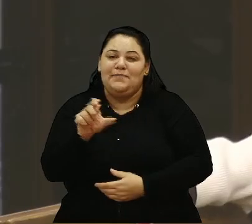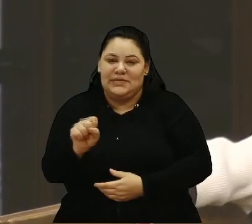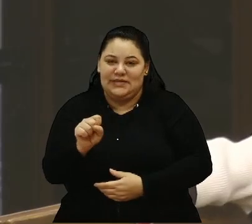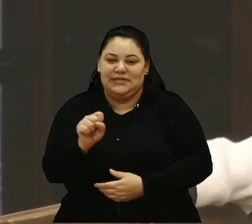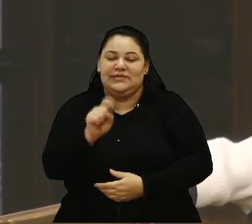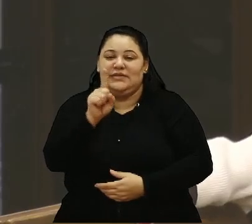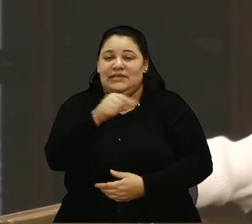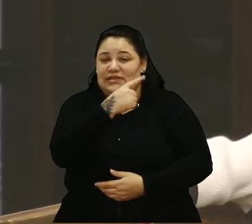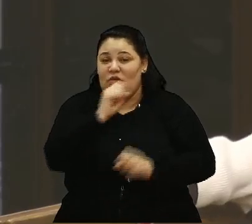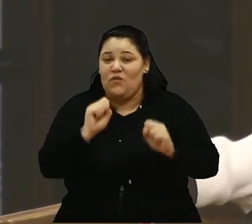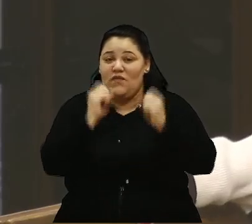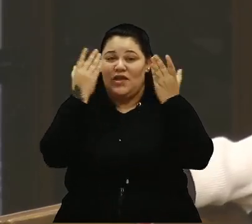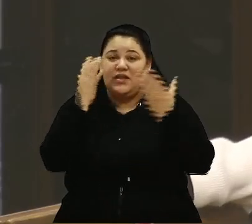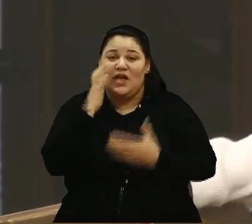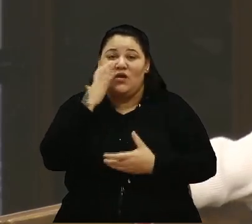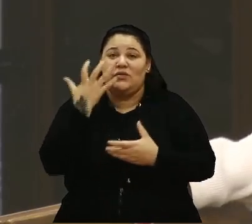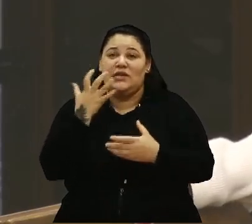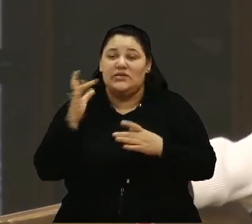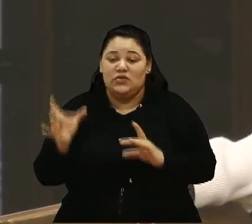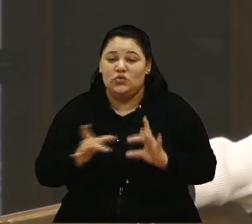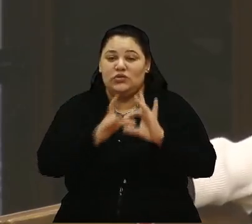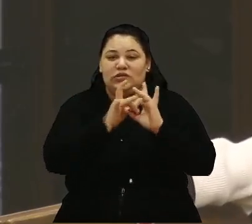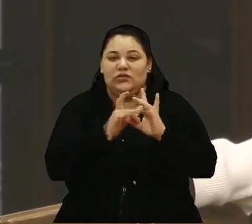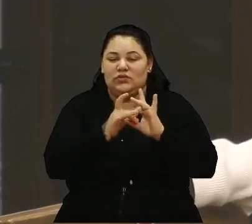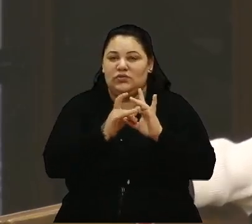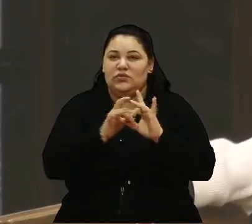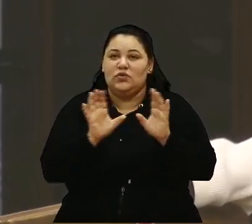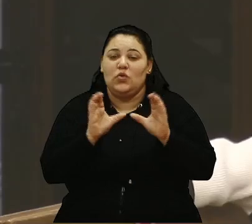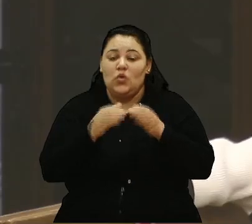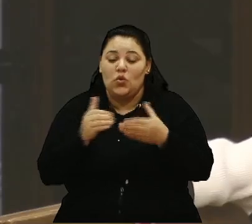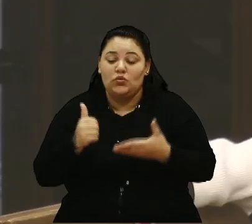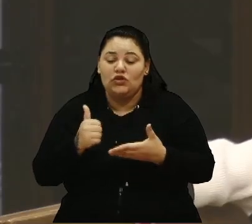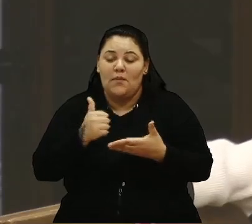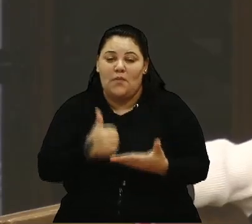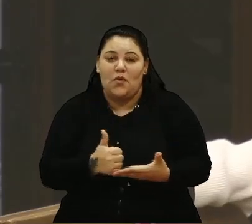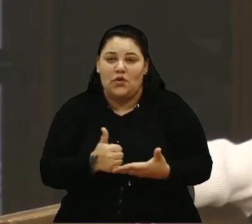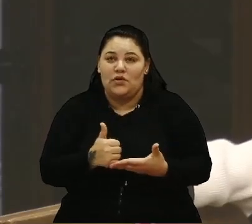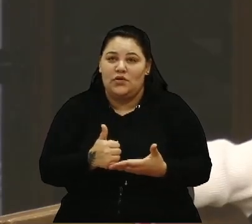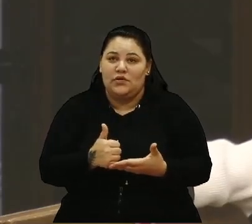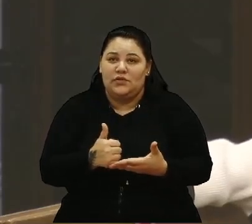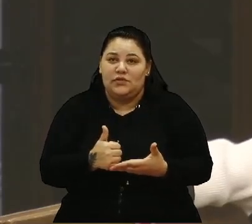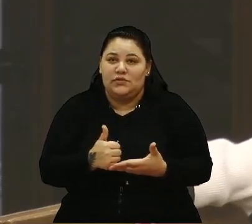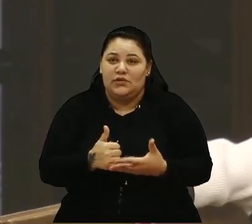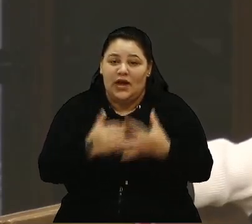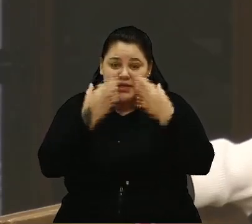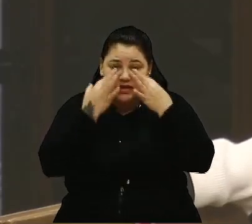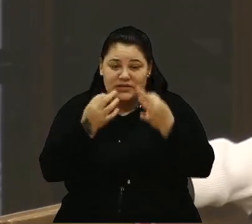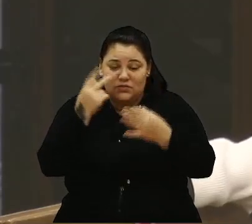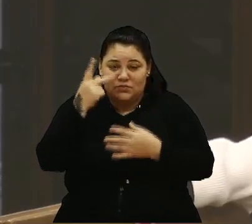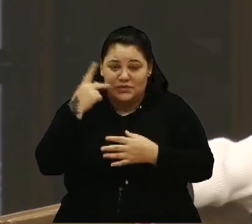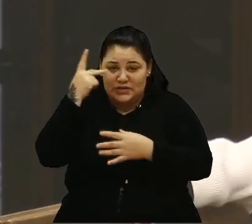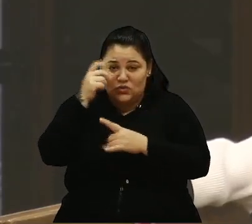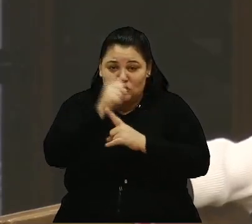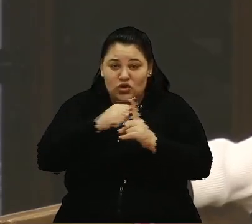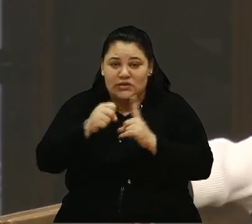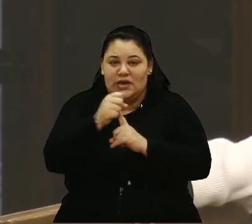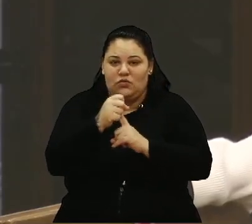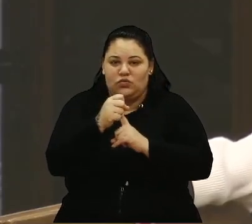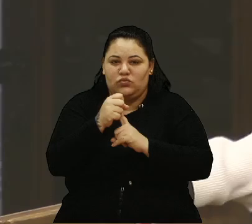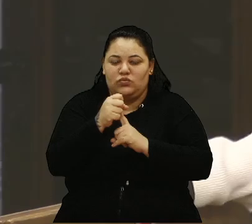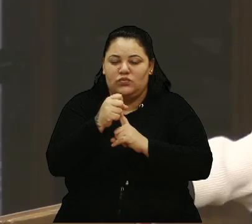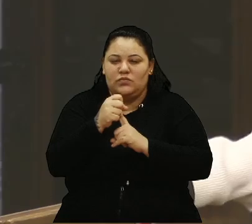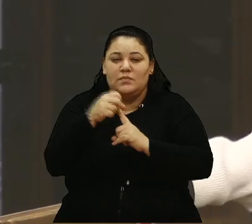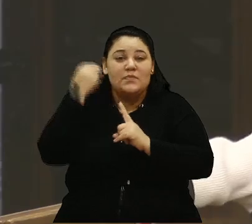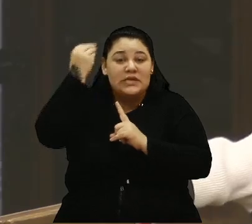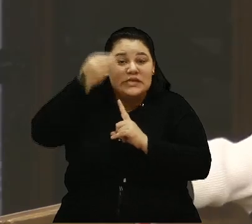um evento que acontece em conjunto da Frente Parlamentar com a Rede de Atenção Psicossocial. Então, é o